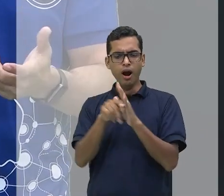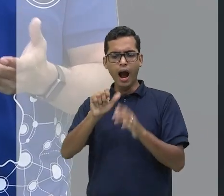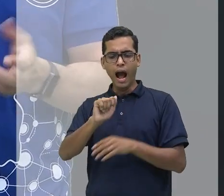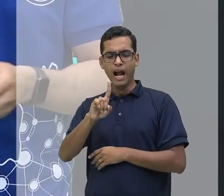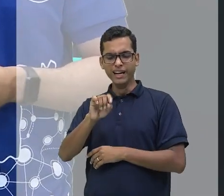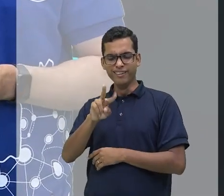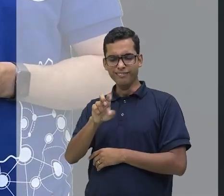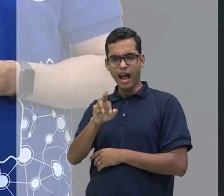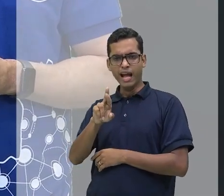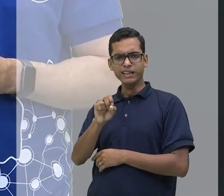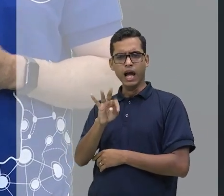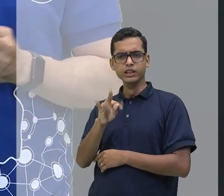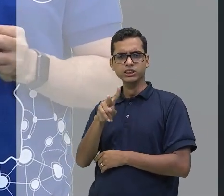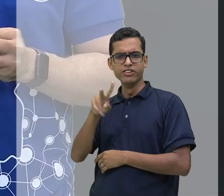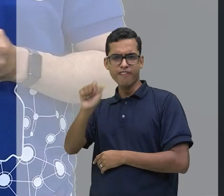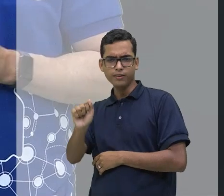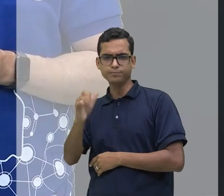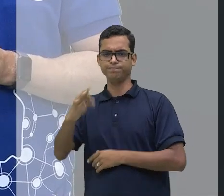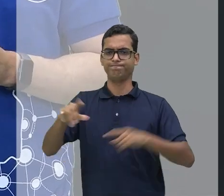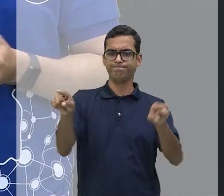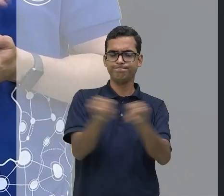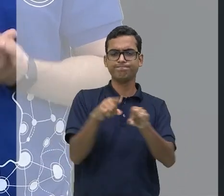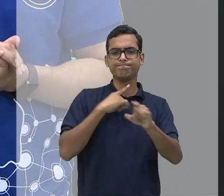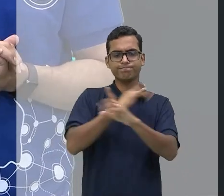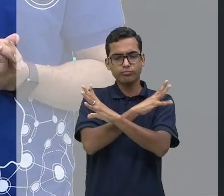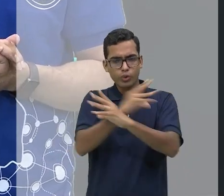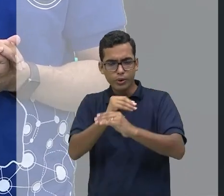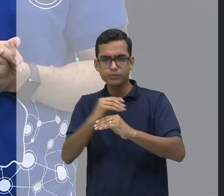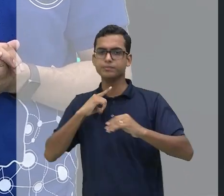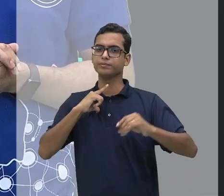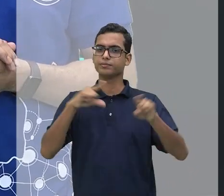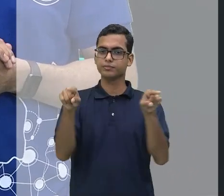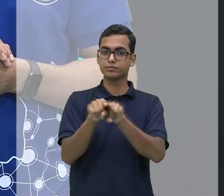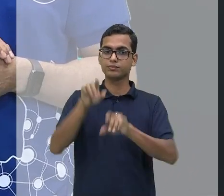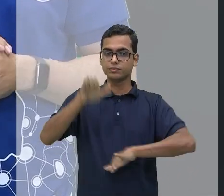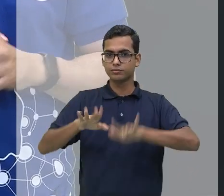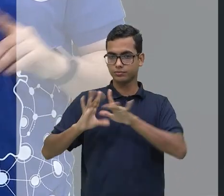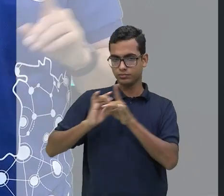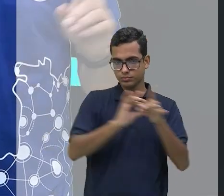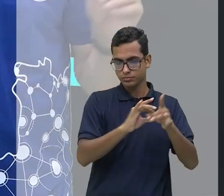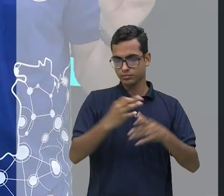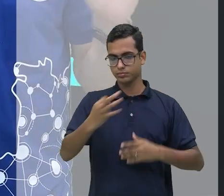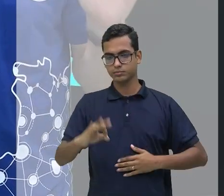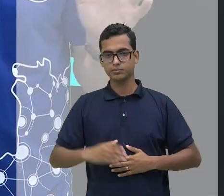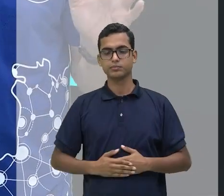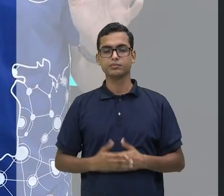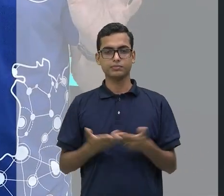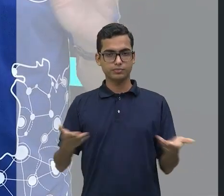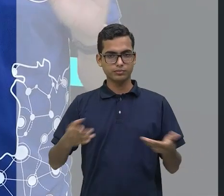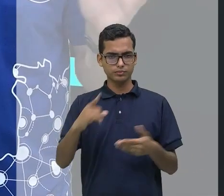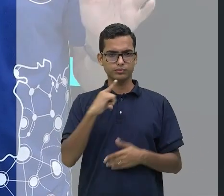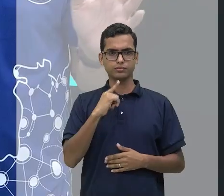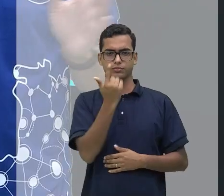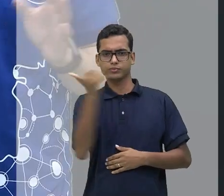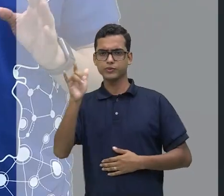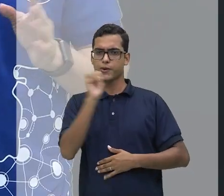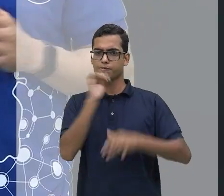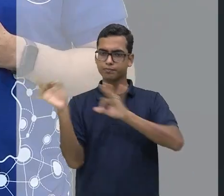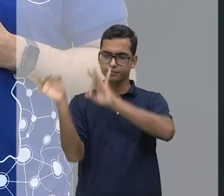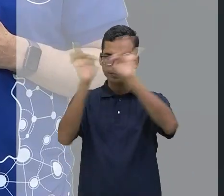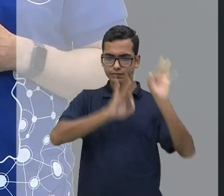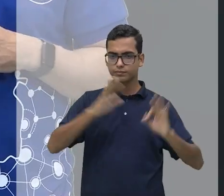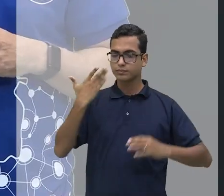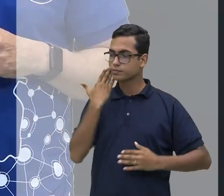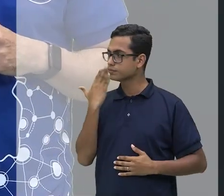das linking words depende daquela função desempenhada dentro do contexto. Bem, nós temos então, como todos os exemplos que nós vimos, né,